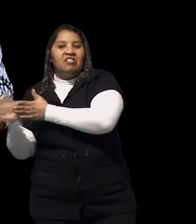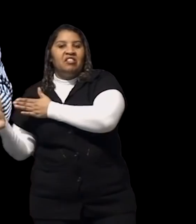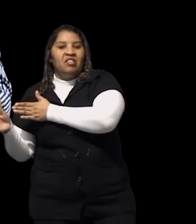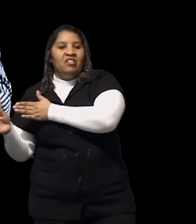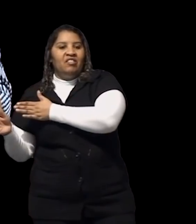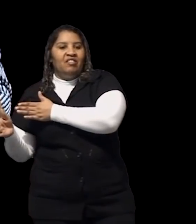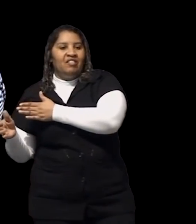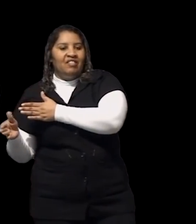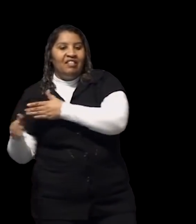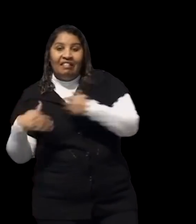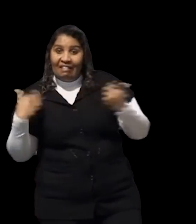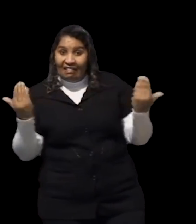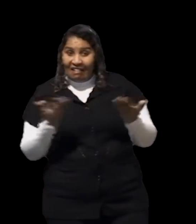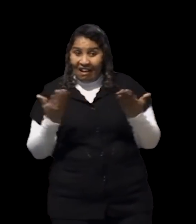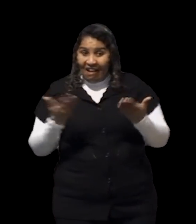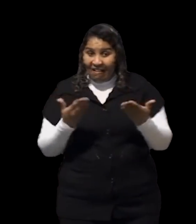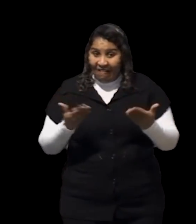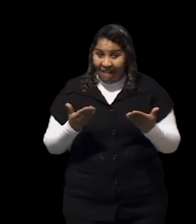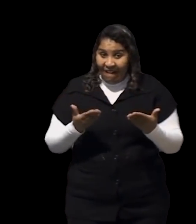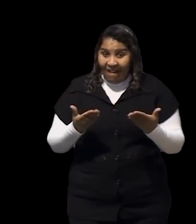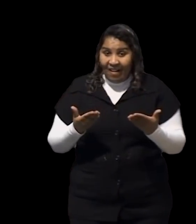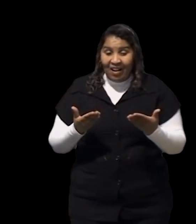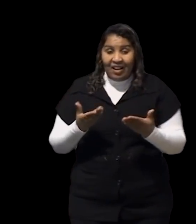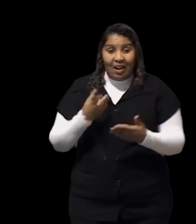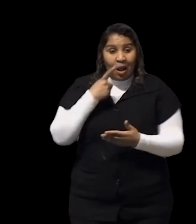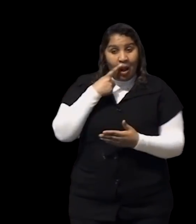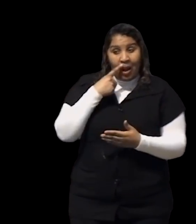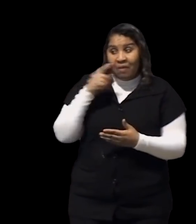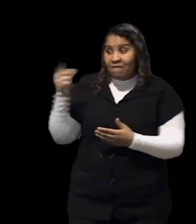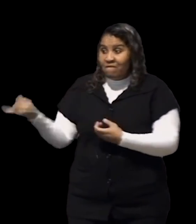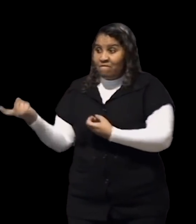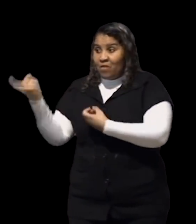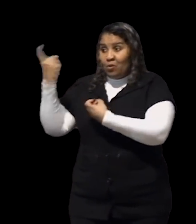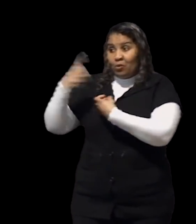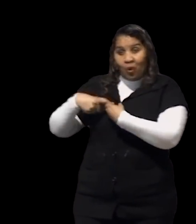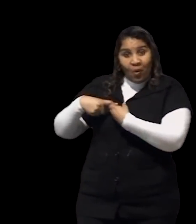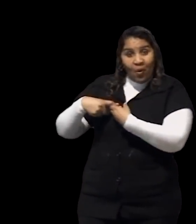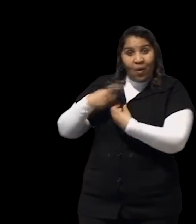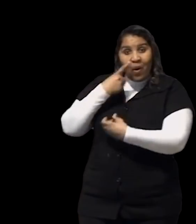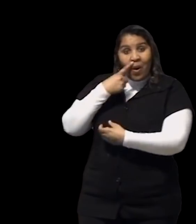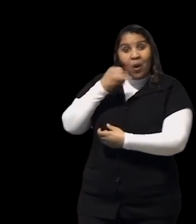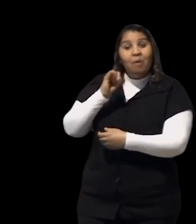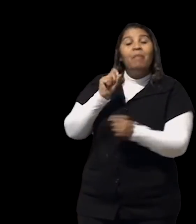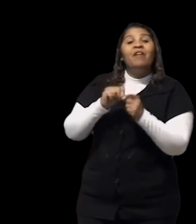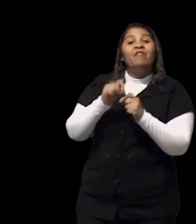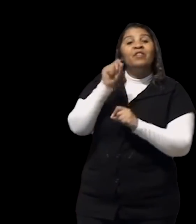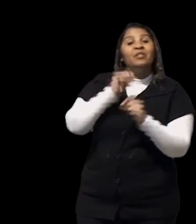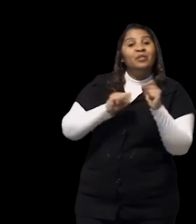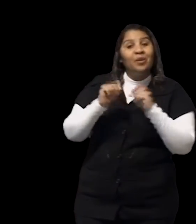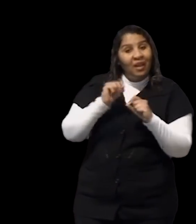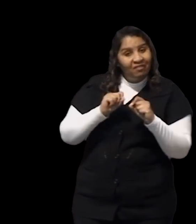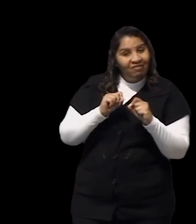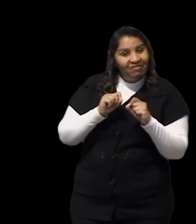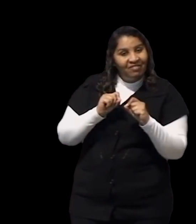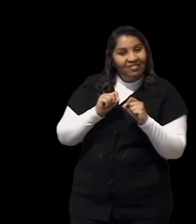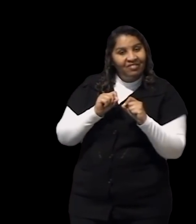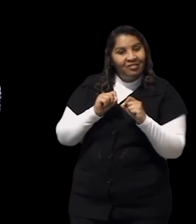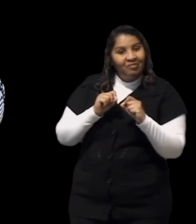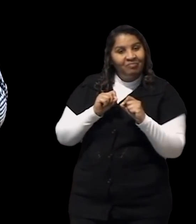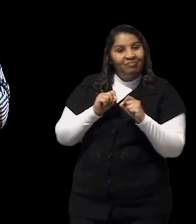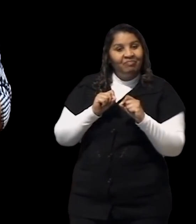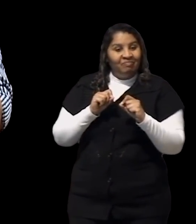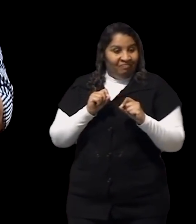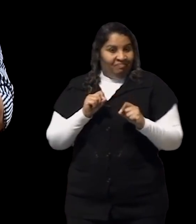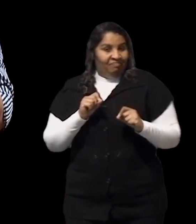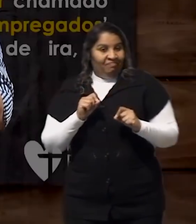de picanha de entra code anjo aquela costela era dele mas ele se enche de ir lá e responde ao Pai